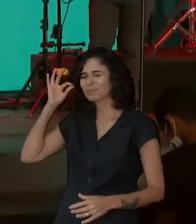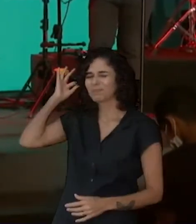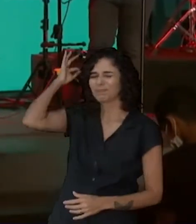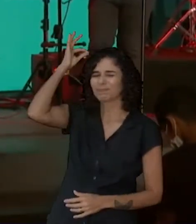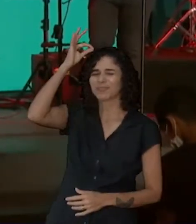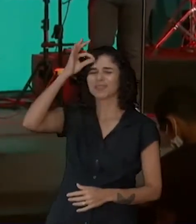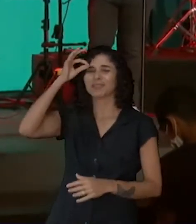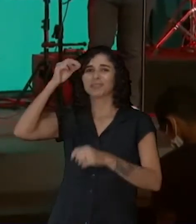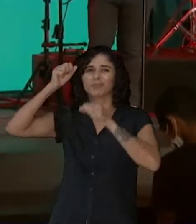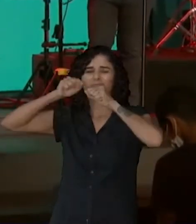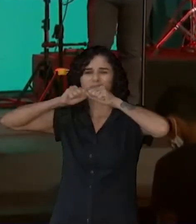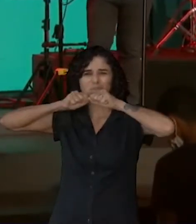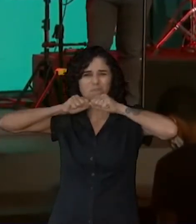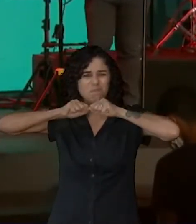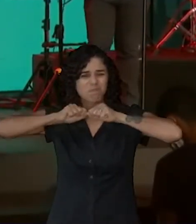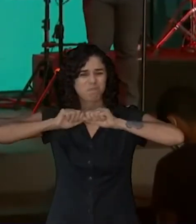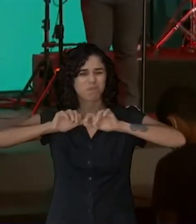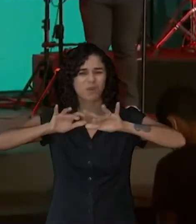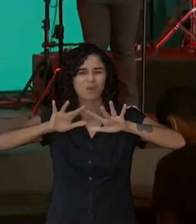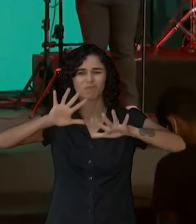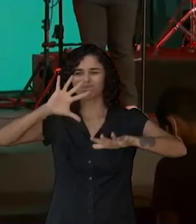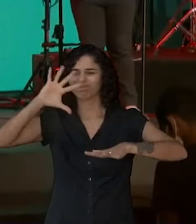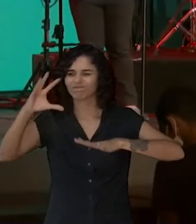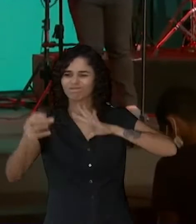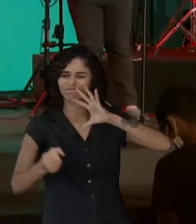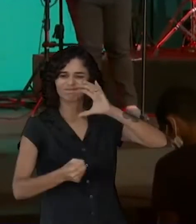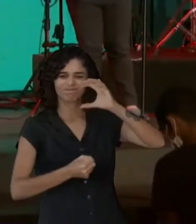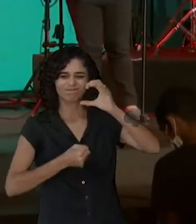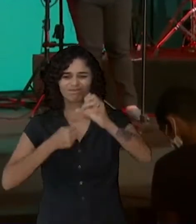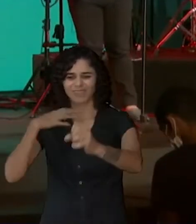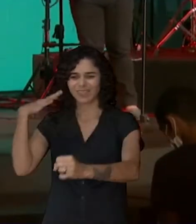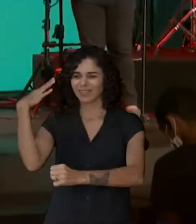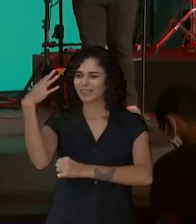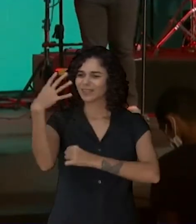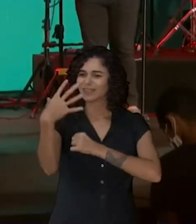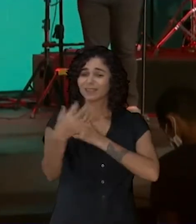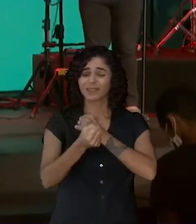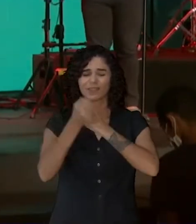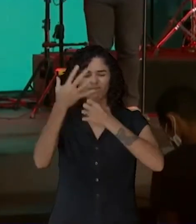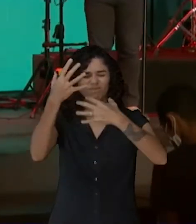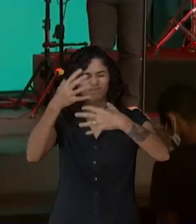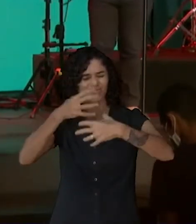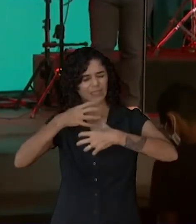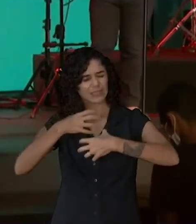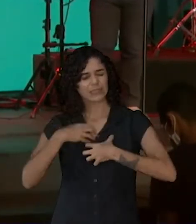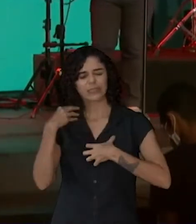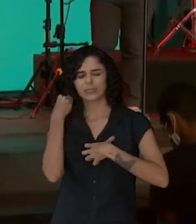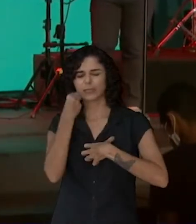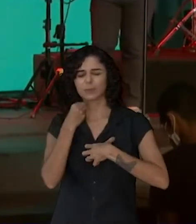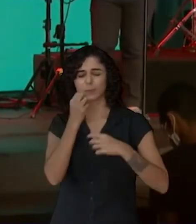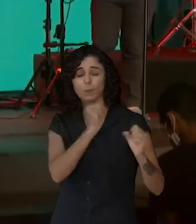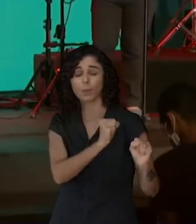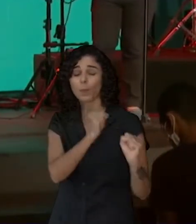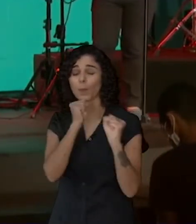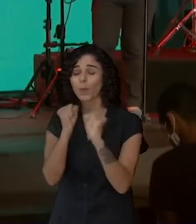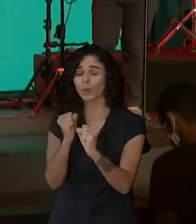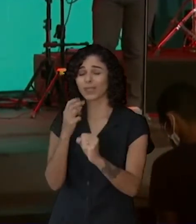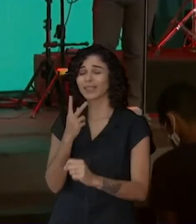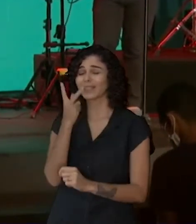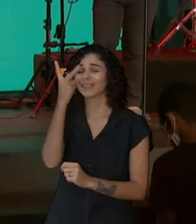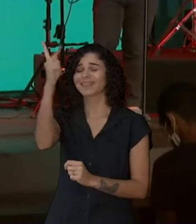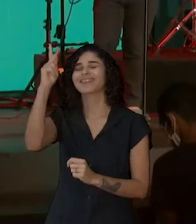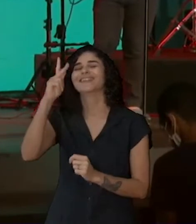maneira poderosa e sobrenatural, para que eles vivam o Teu poder, em nome